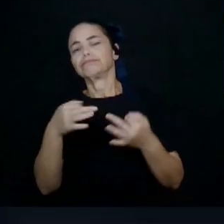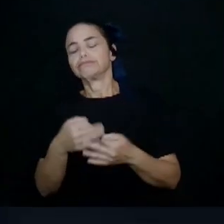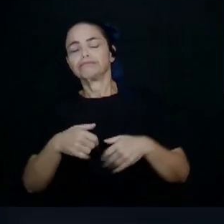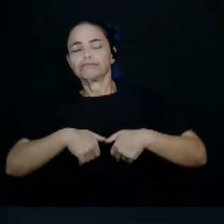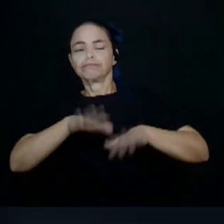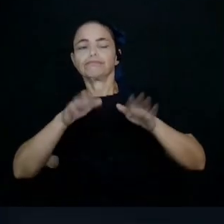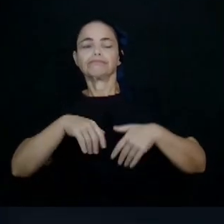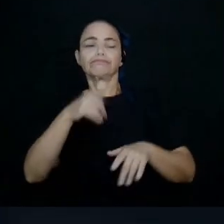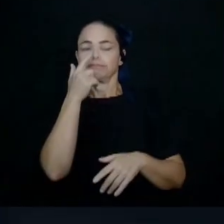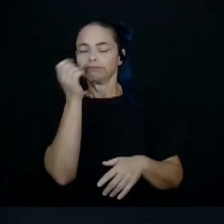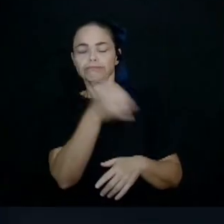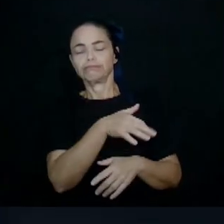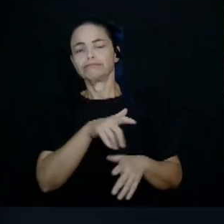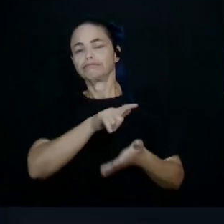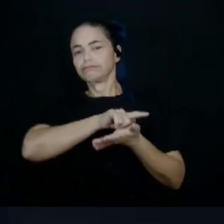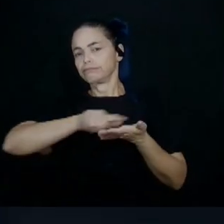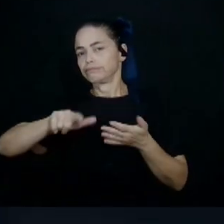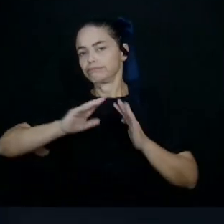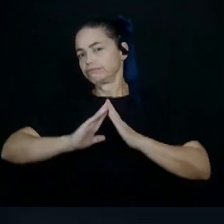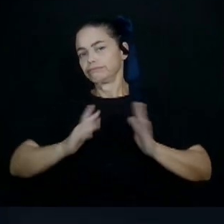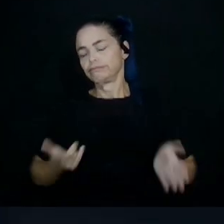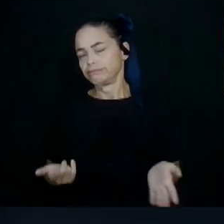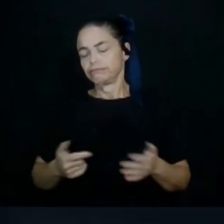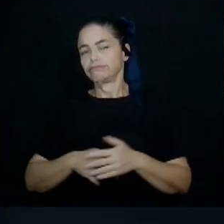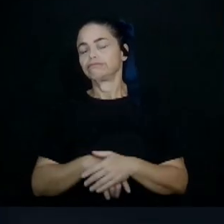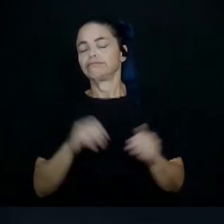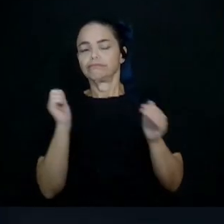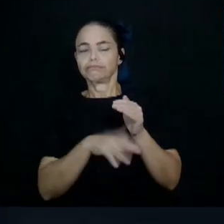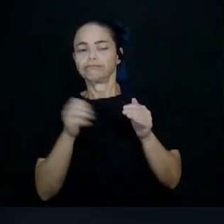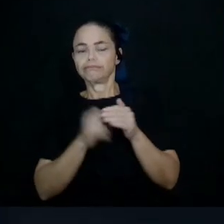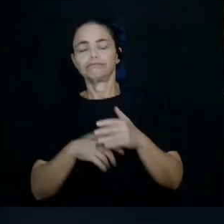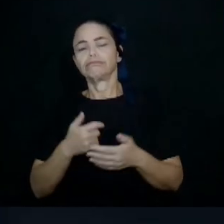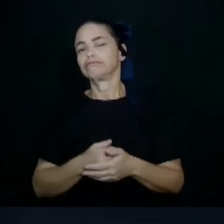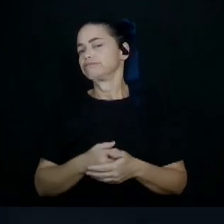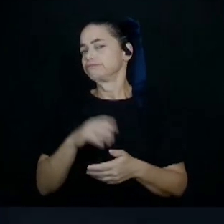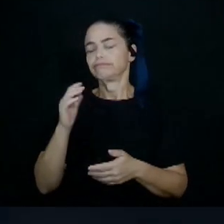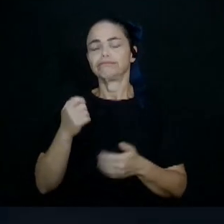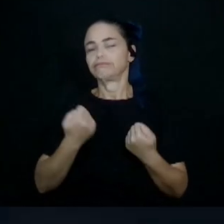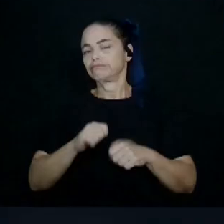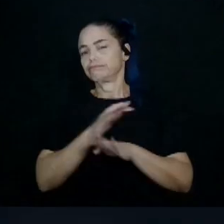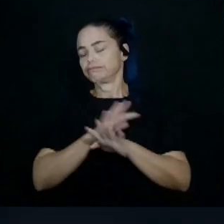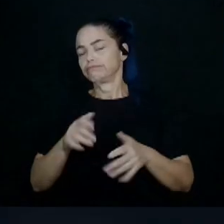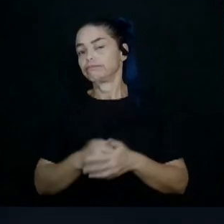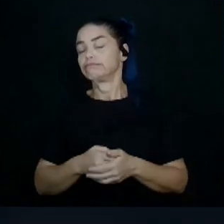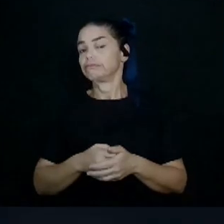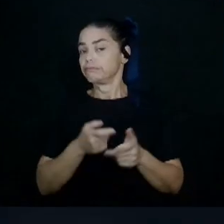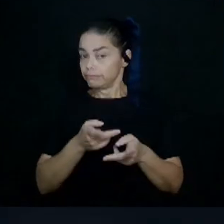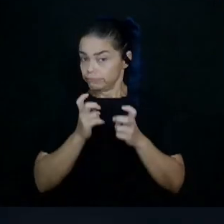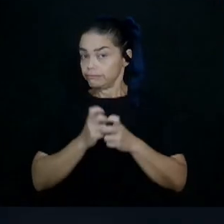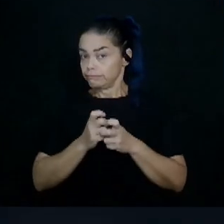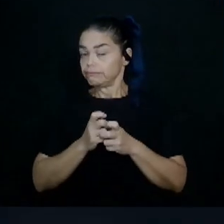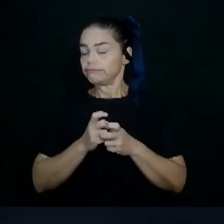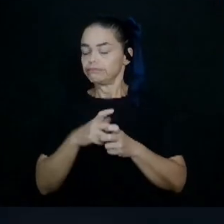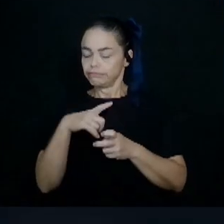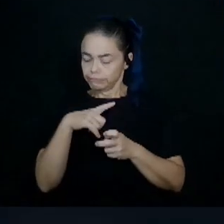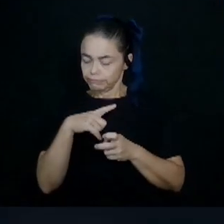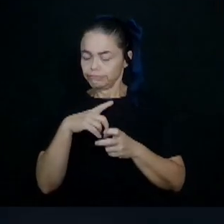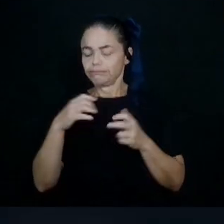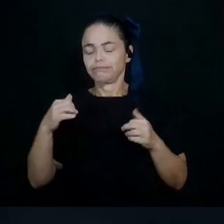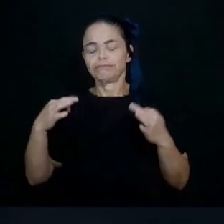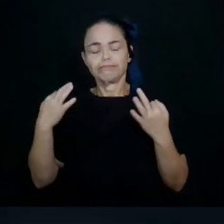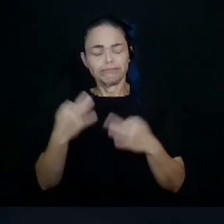limpa a casa, você, né, tá guardando coisas que não precisa e fim. A gente percebe aqui que tem uma dor, é um